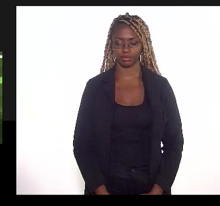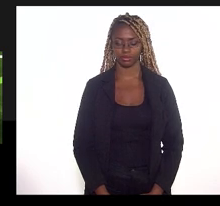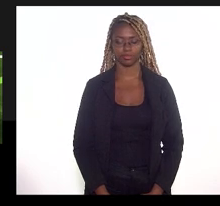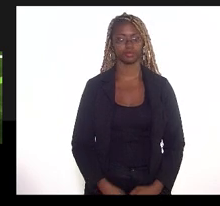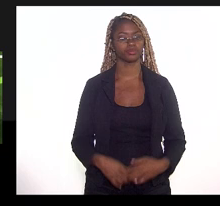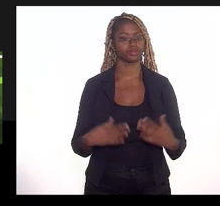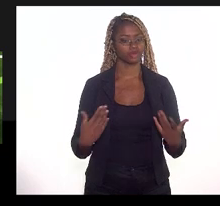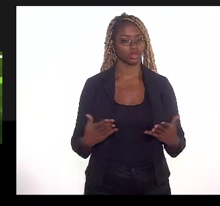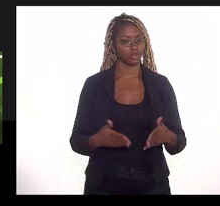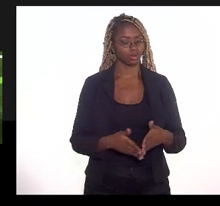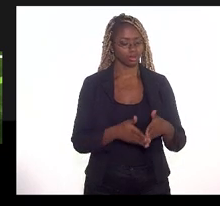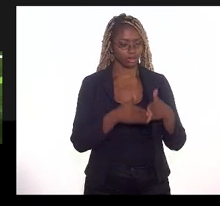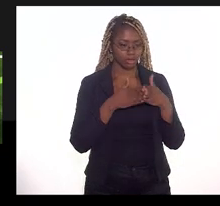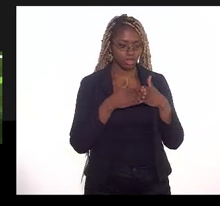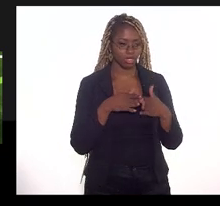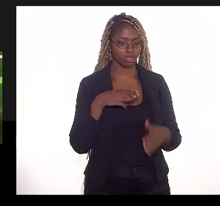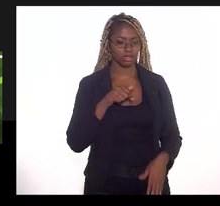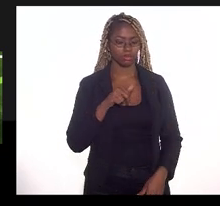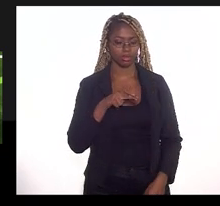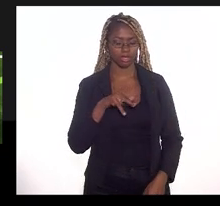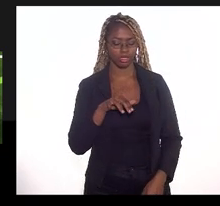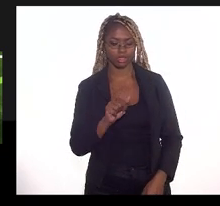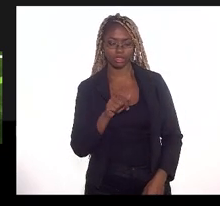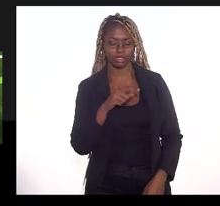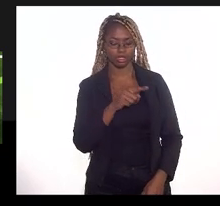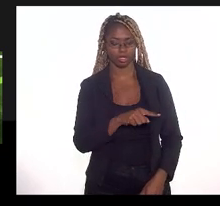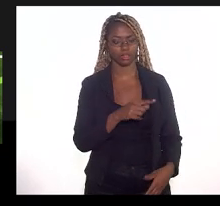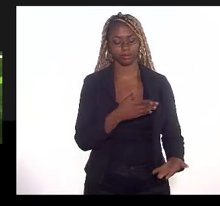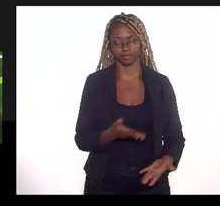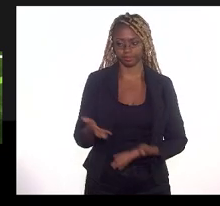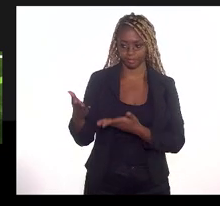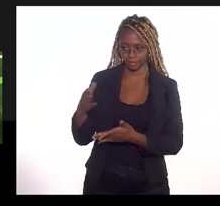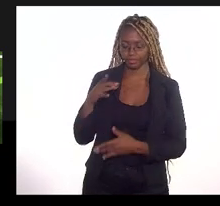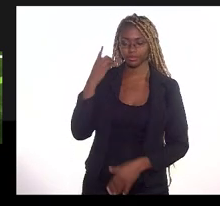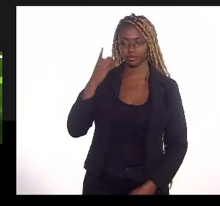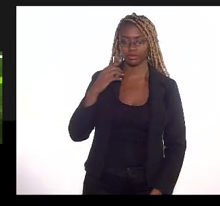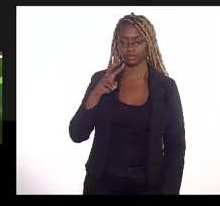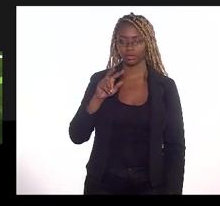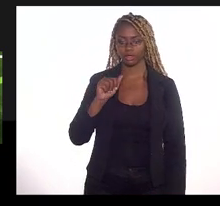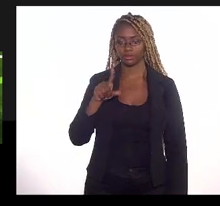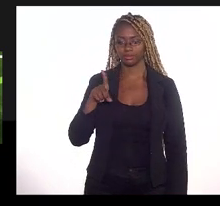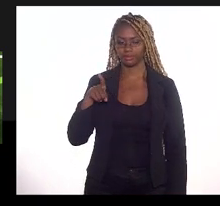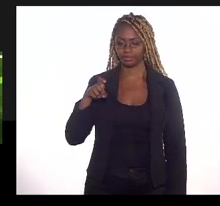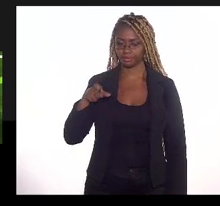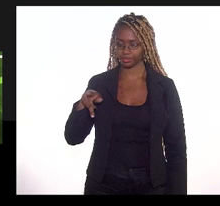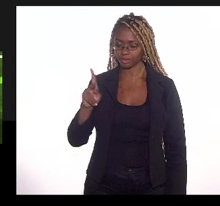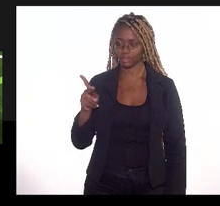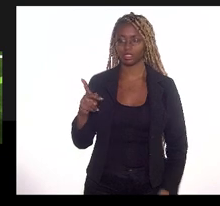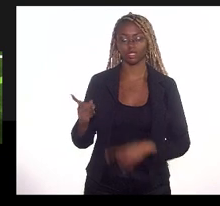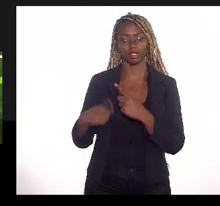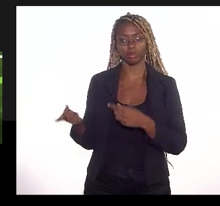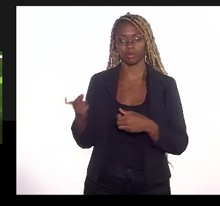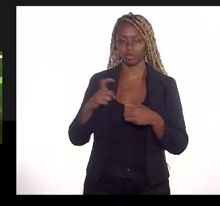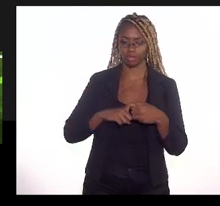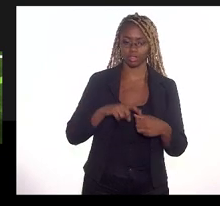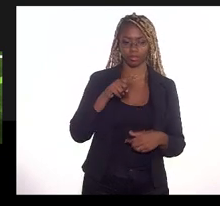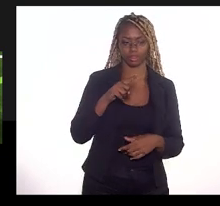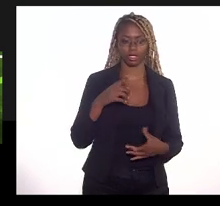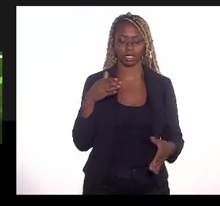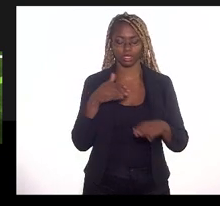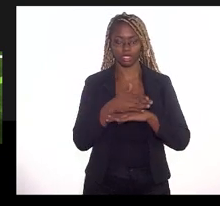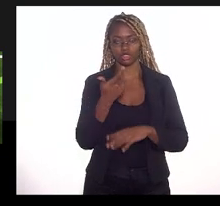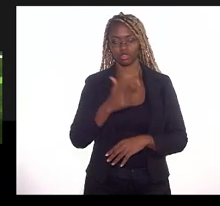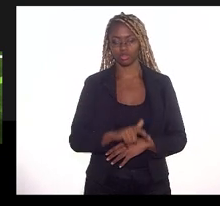Eu vou pedir licença, Maria Clara, vou passar para o deputado Valdec e em seguida para a Maria Clara, para ela conseguir se